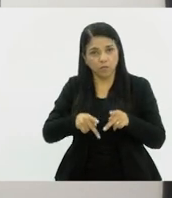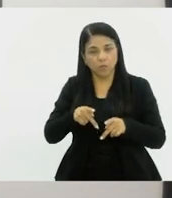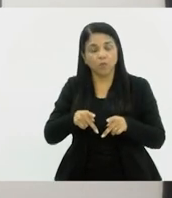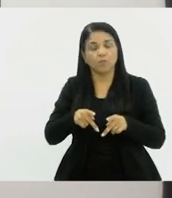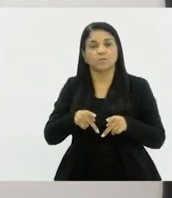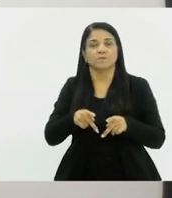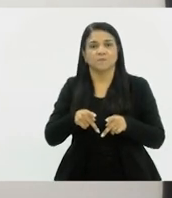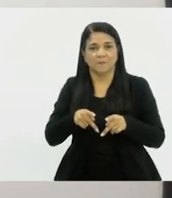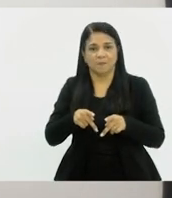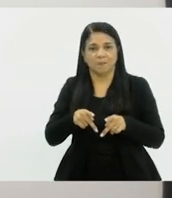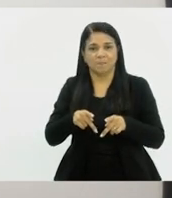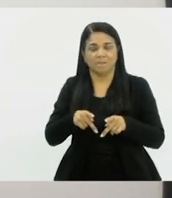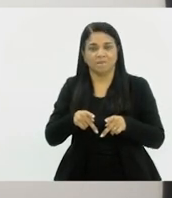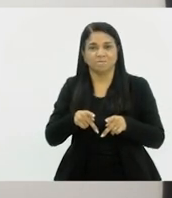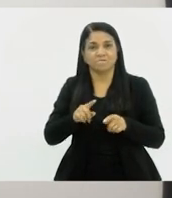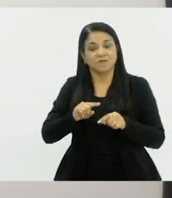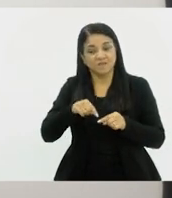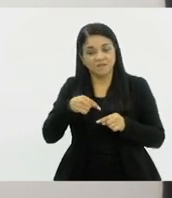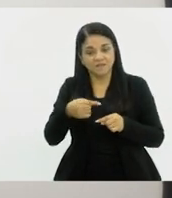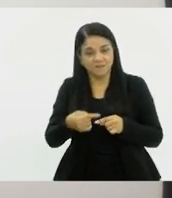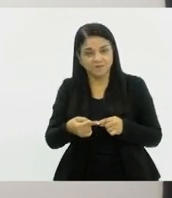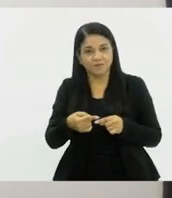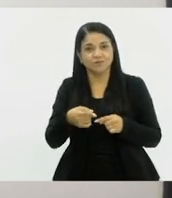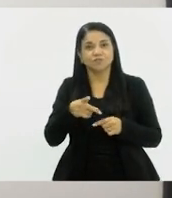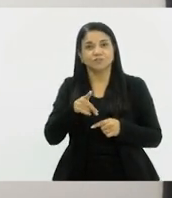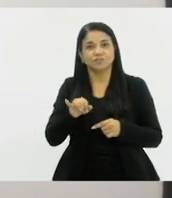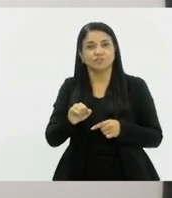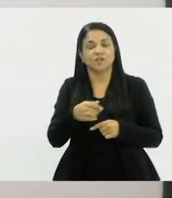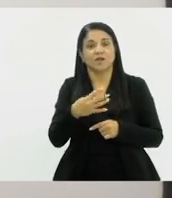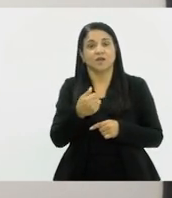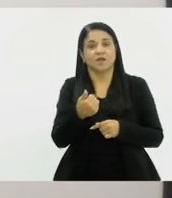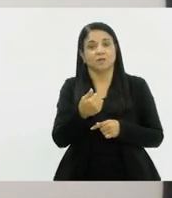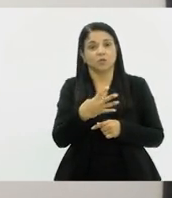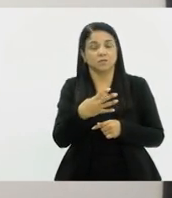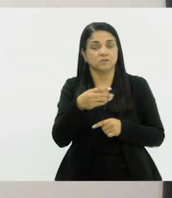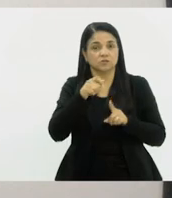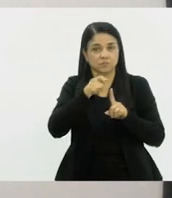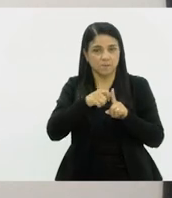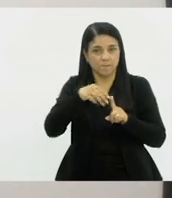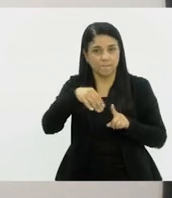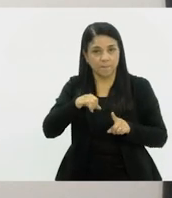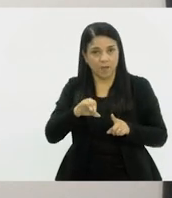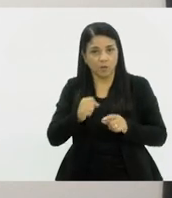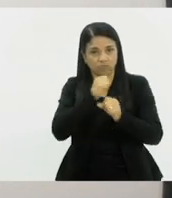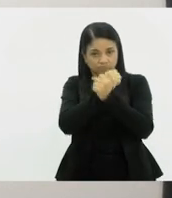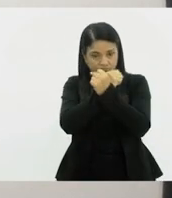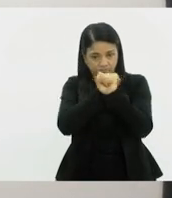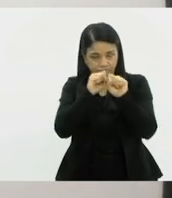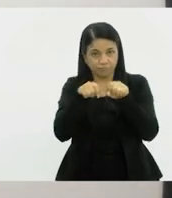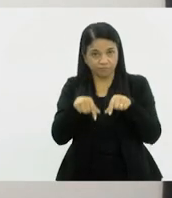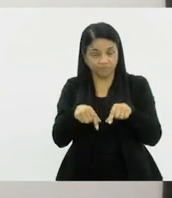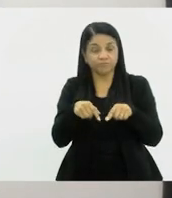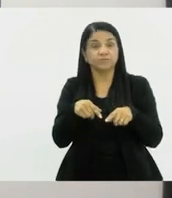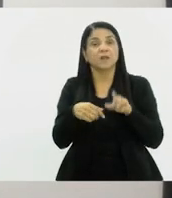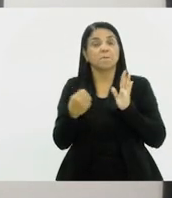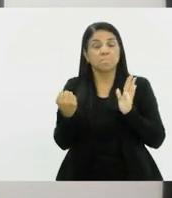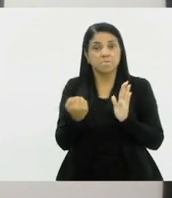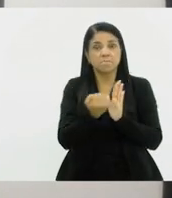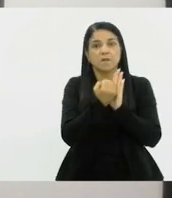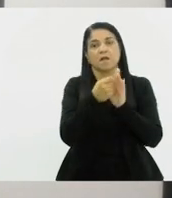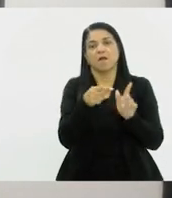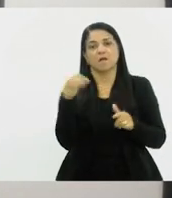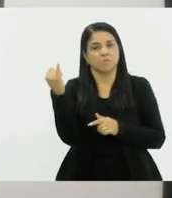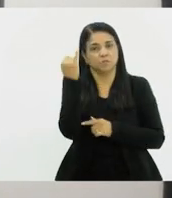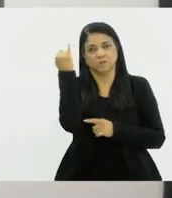fomos ocupar depois né no dia seguinte no 14 de Maio então em tempos de Abolição inconclusa é importante demarcar